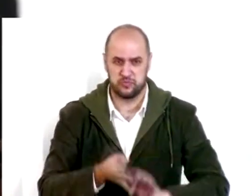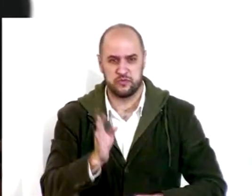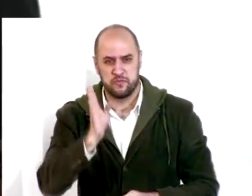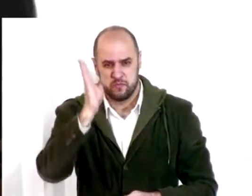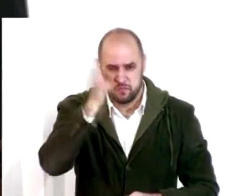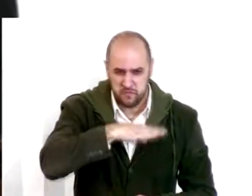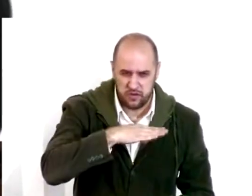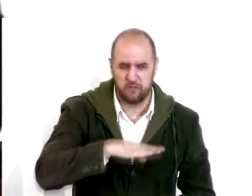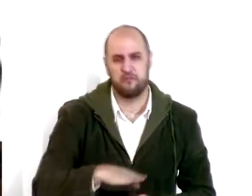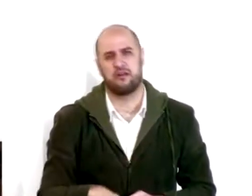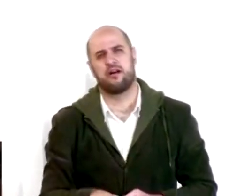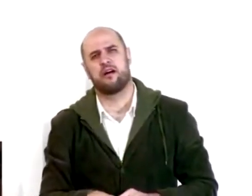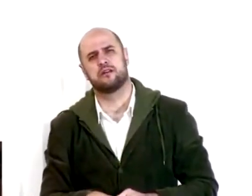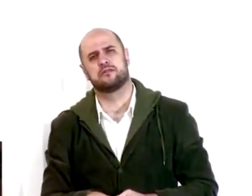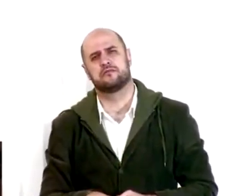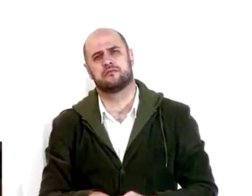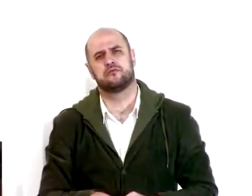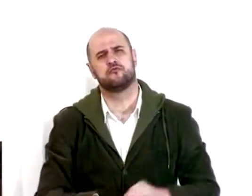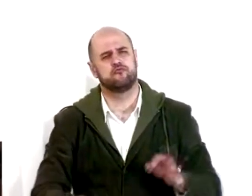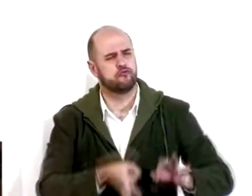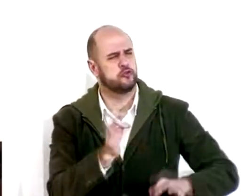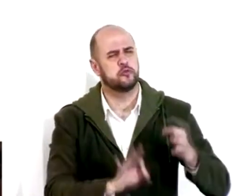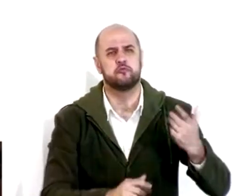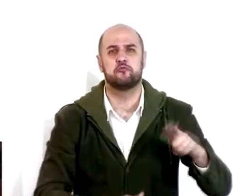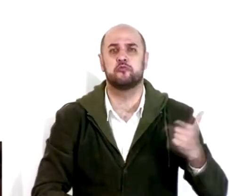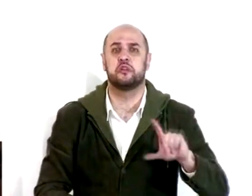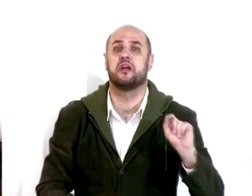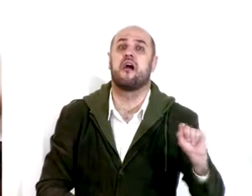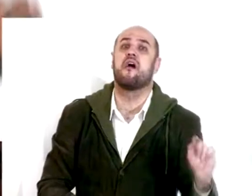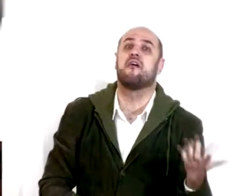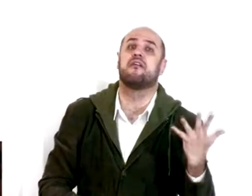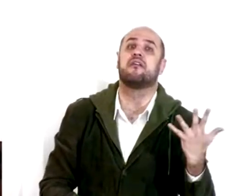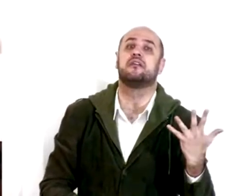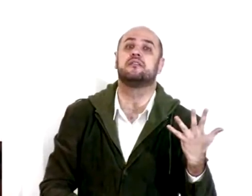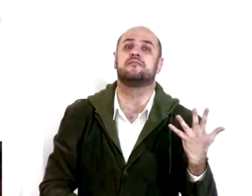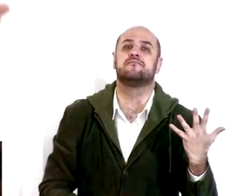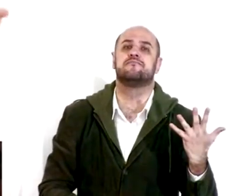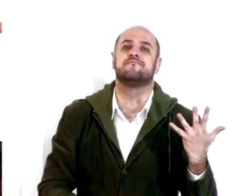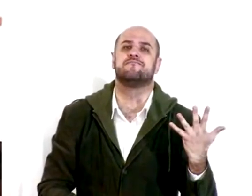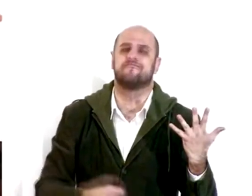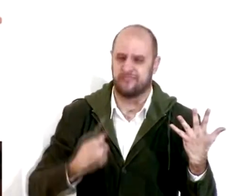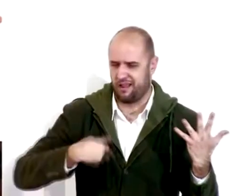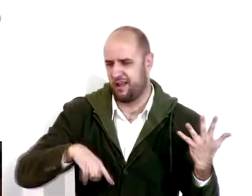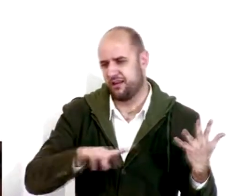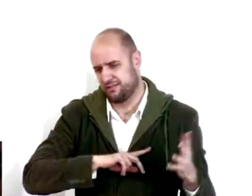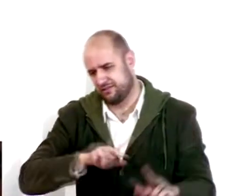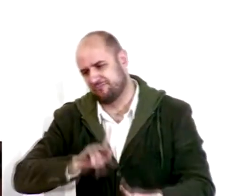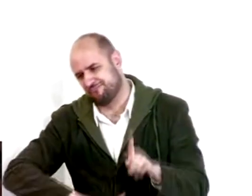corruptos e injustos? As consequências caem sobre nós.